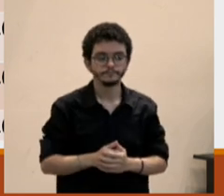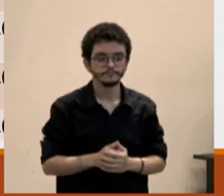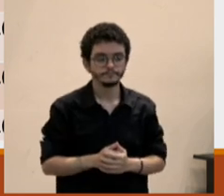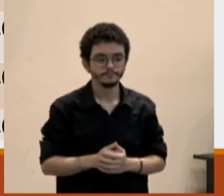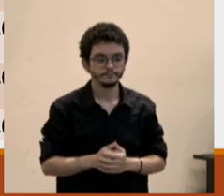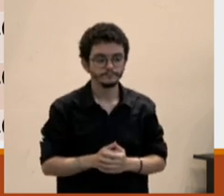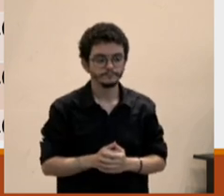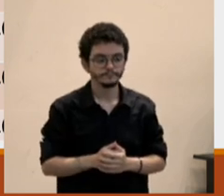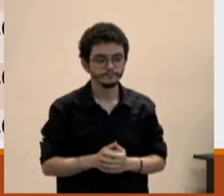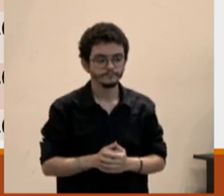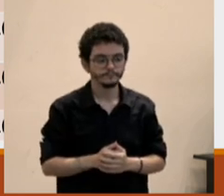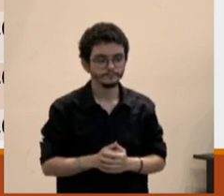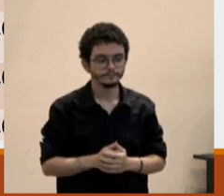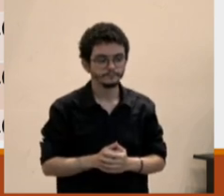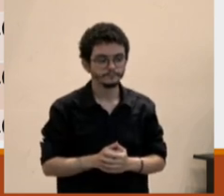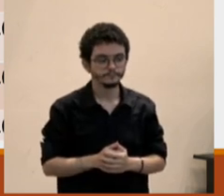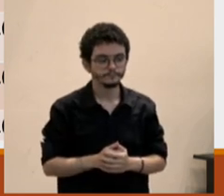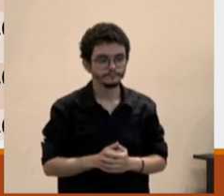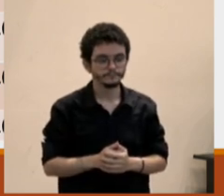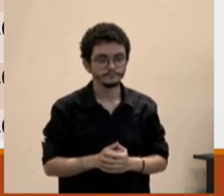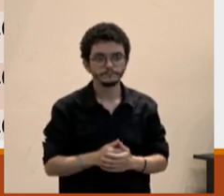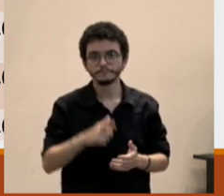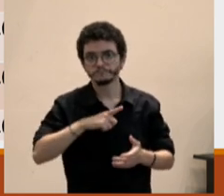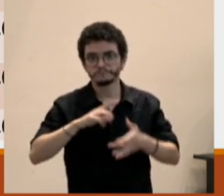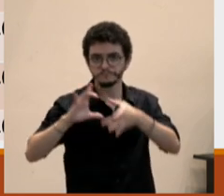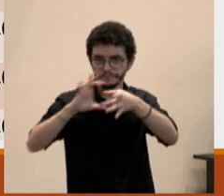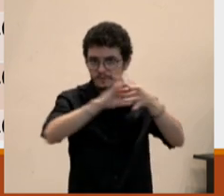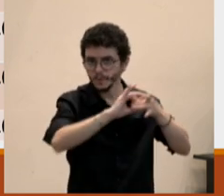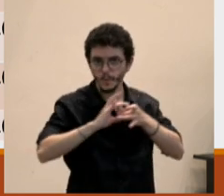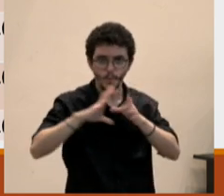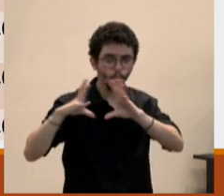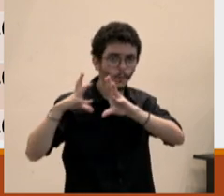inclui os convênios todos, inclui...